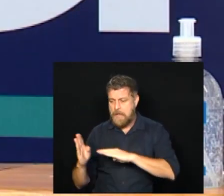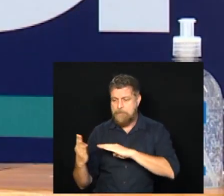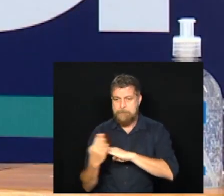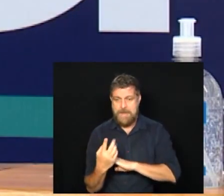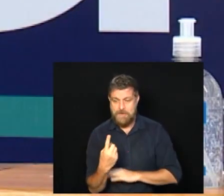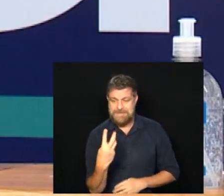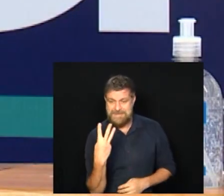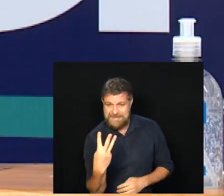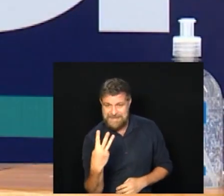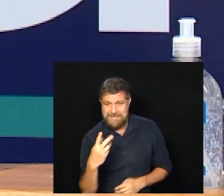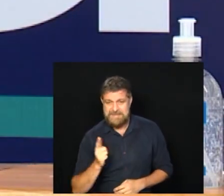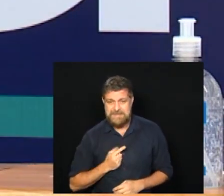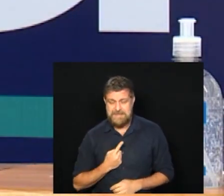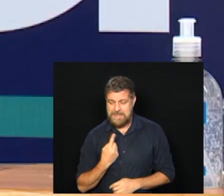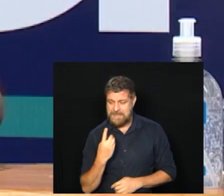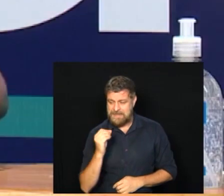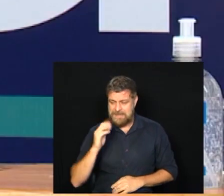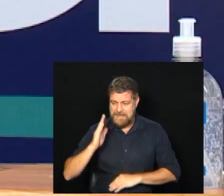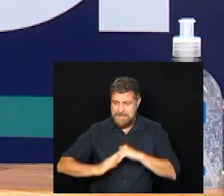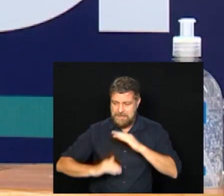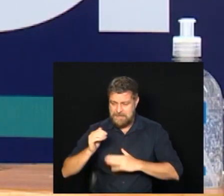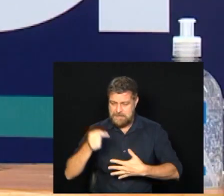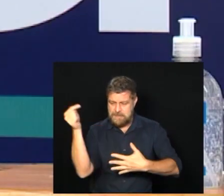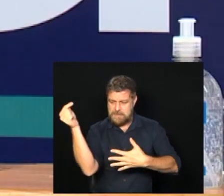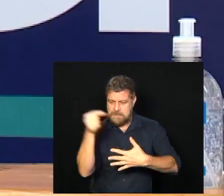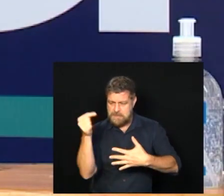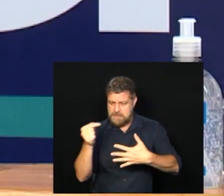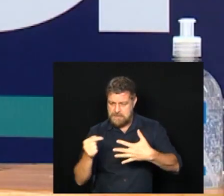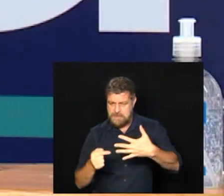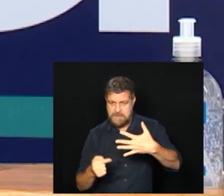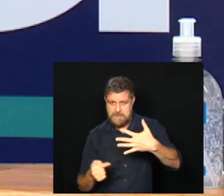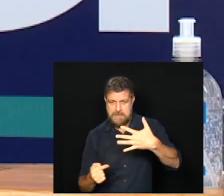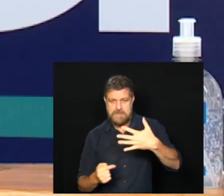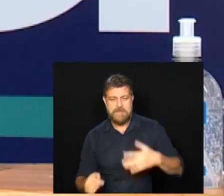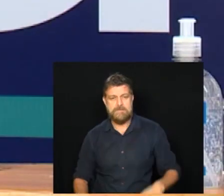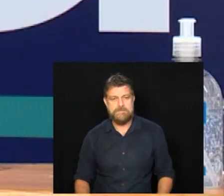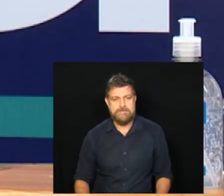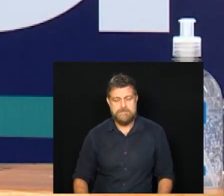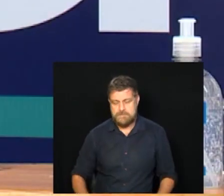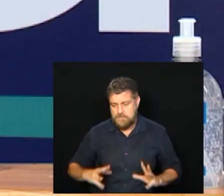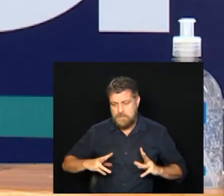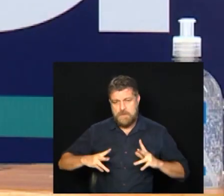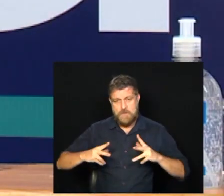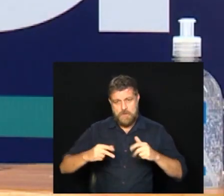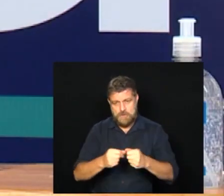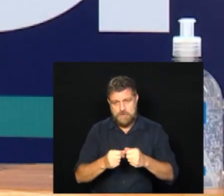bairros. Dessas 10 ações que o senhor nominou, toda